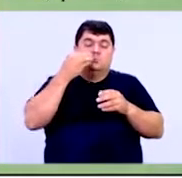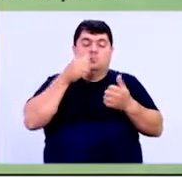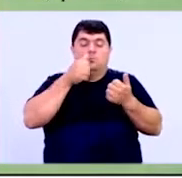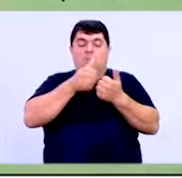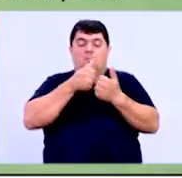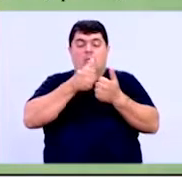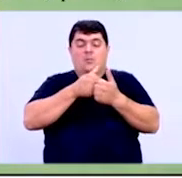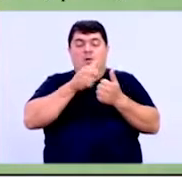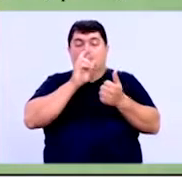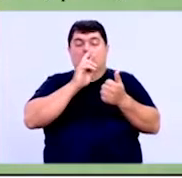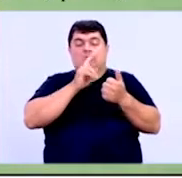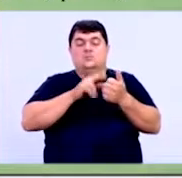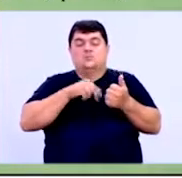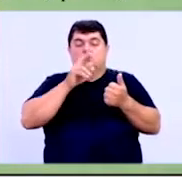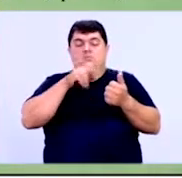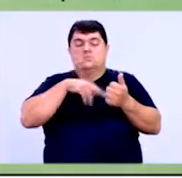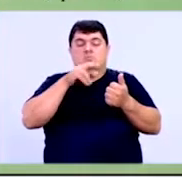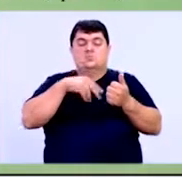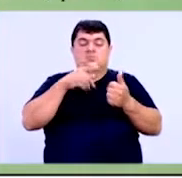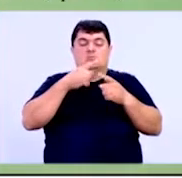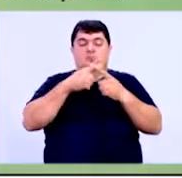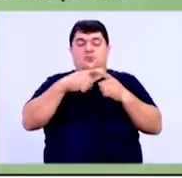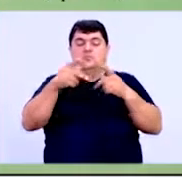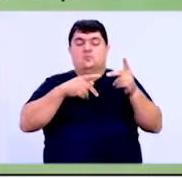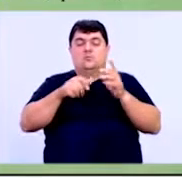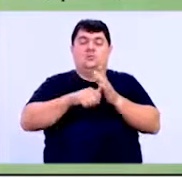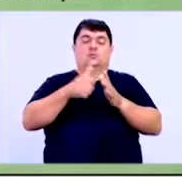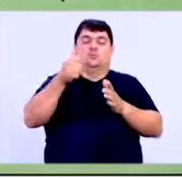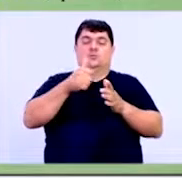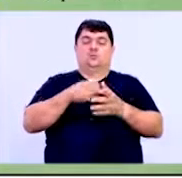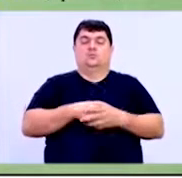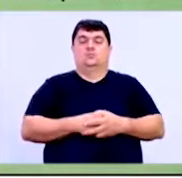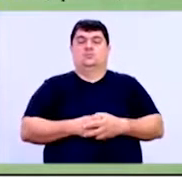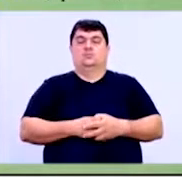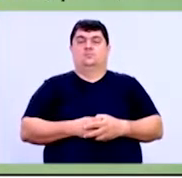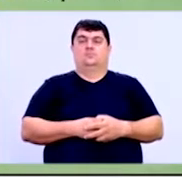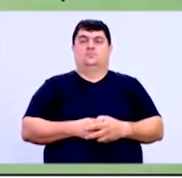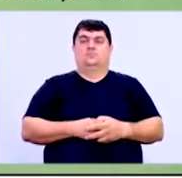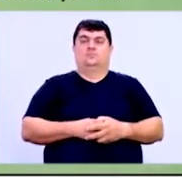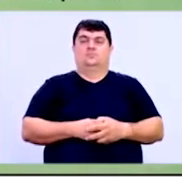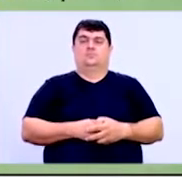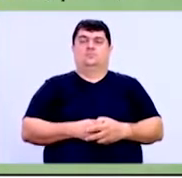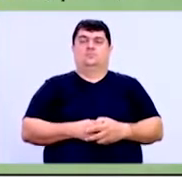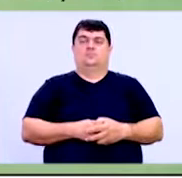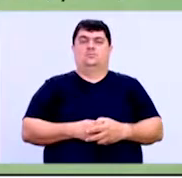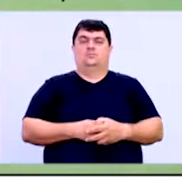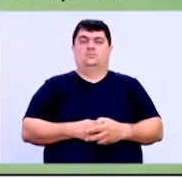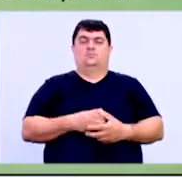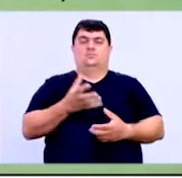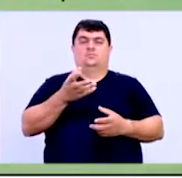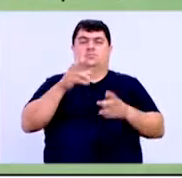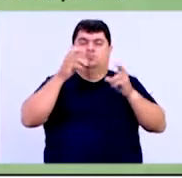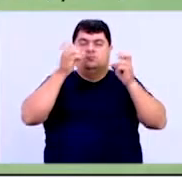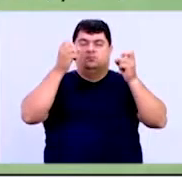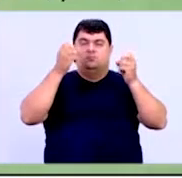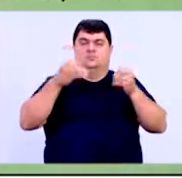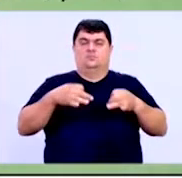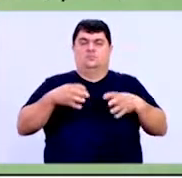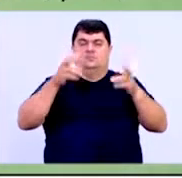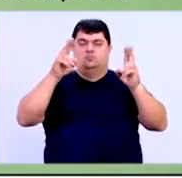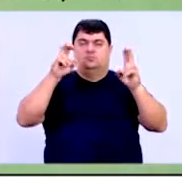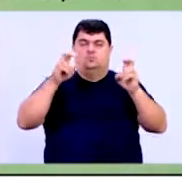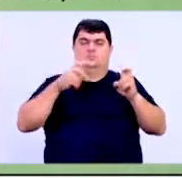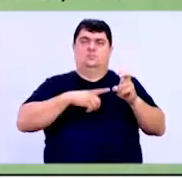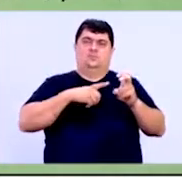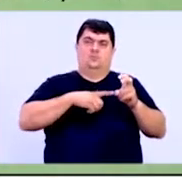seus resultados em relação ao que planejou para dado período. Quer comentar, professora? Então, tem a ver essa questão